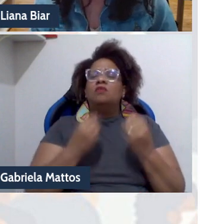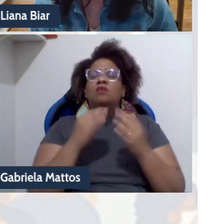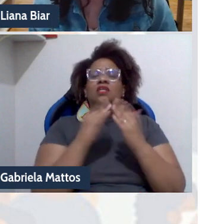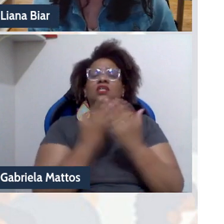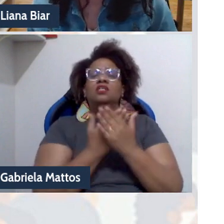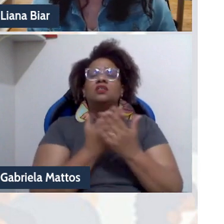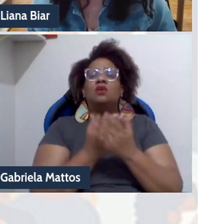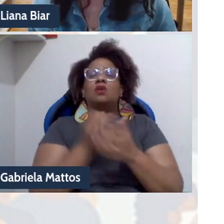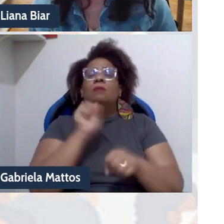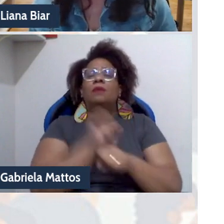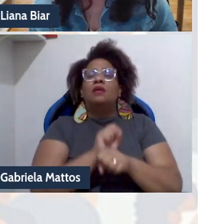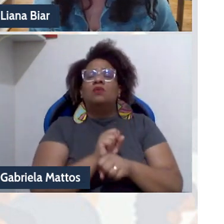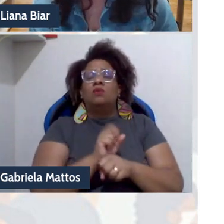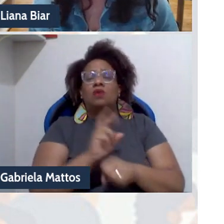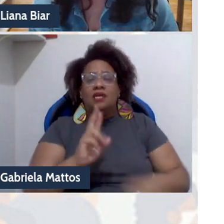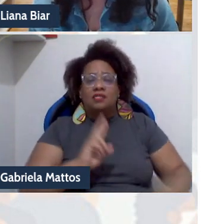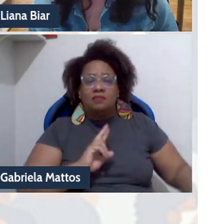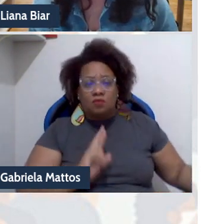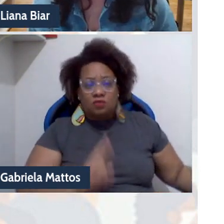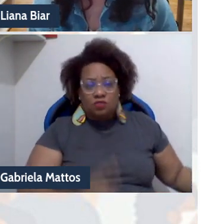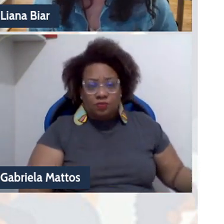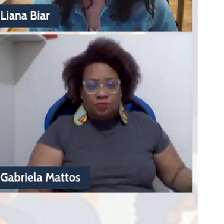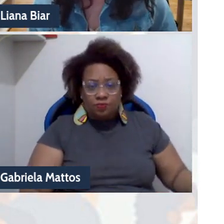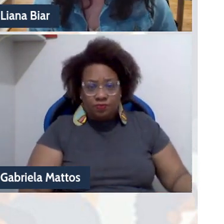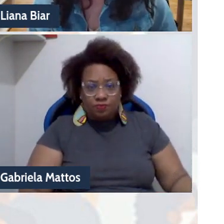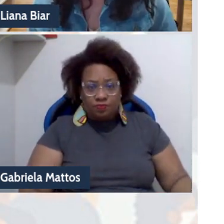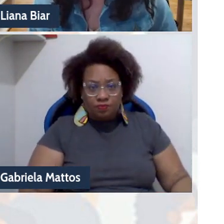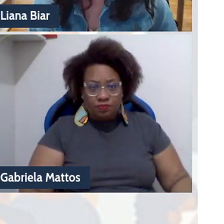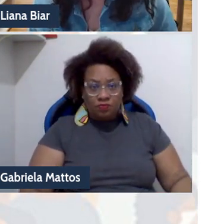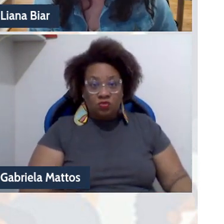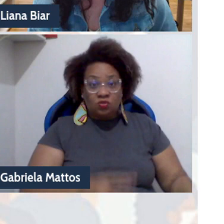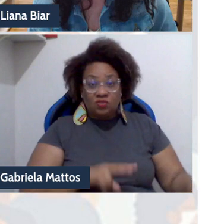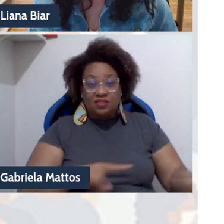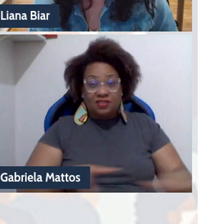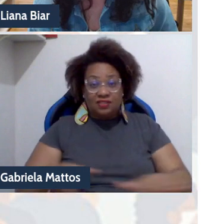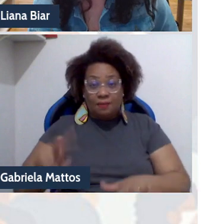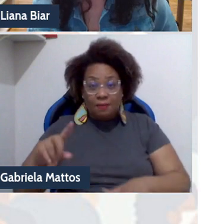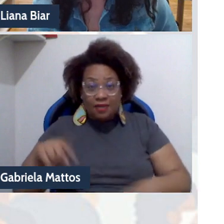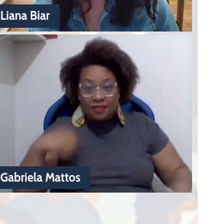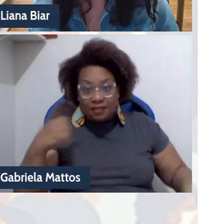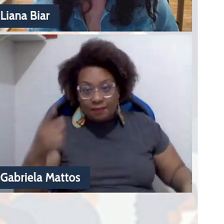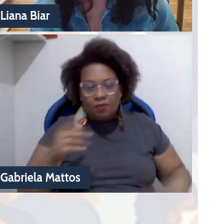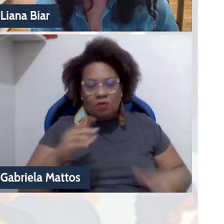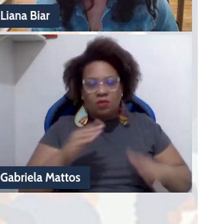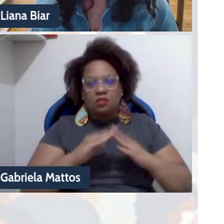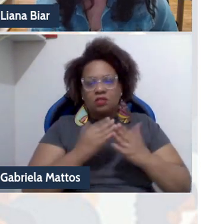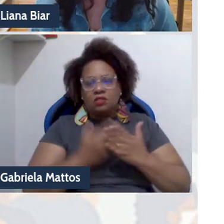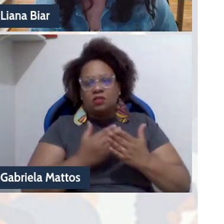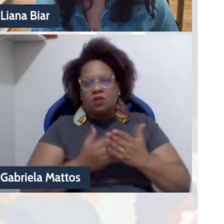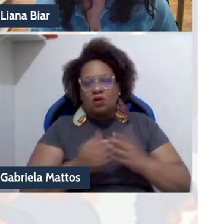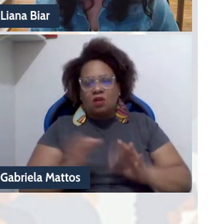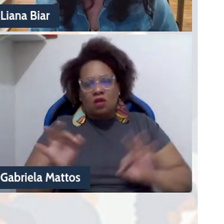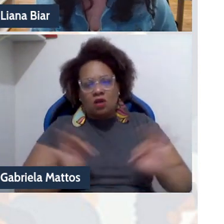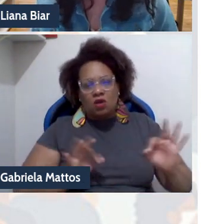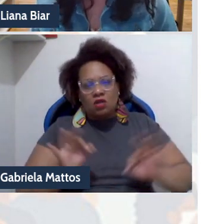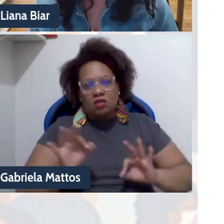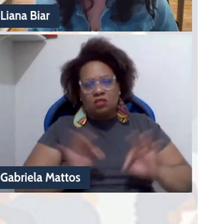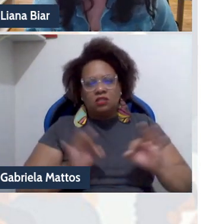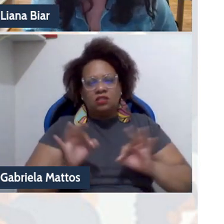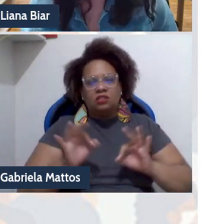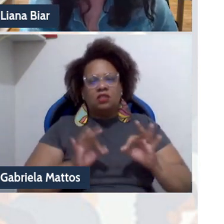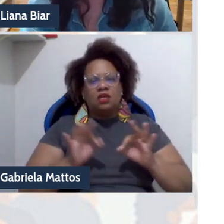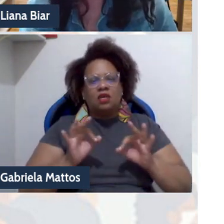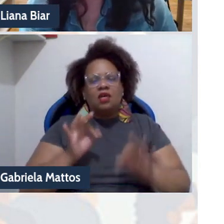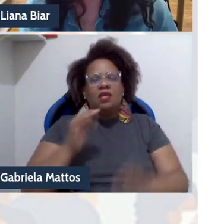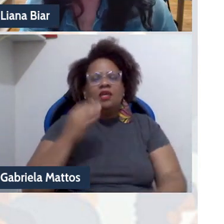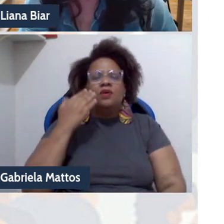me responde. Uma semana depois, a escola começou a se organizar para a gente dar aula, e a gente começou a ter que entender aquela